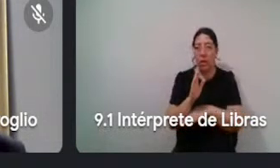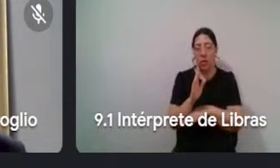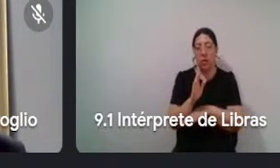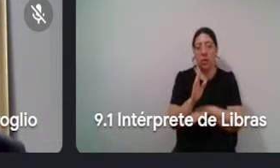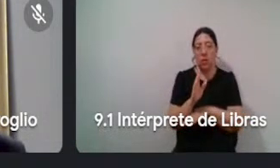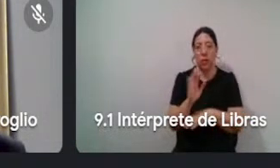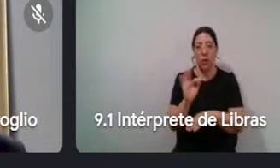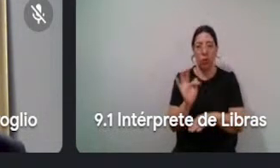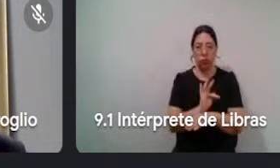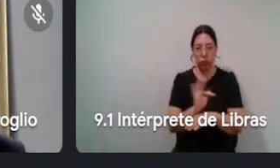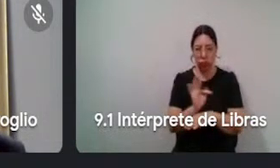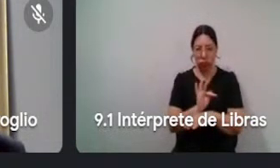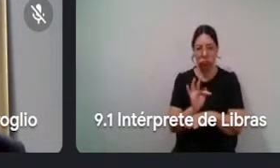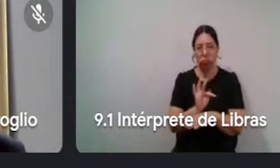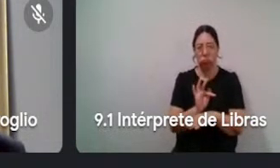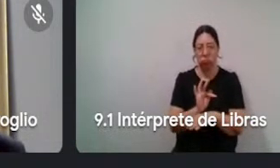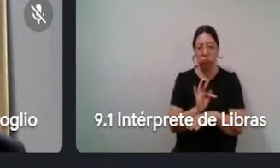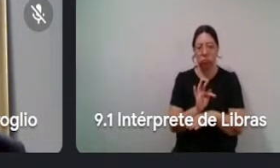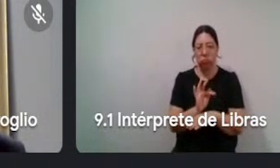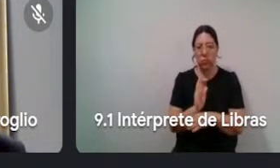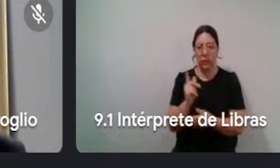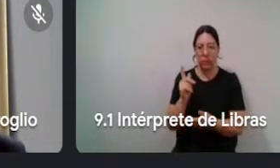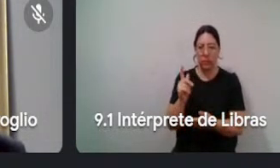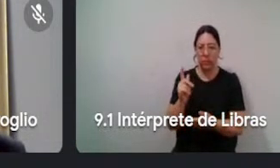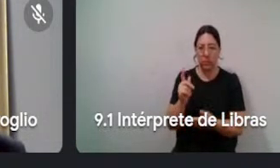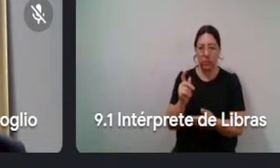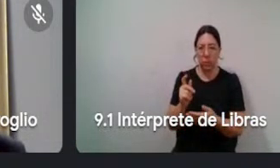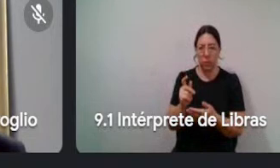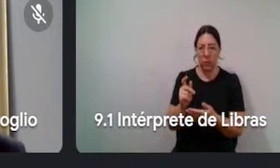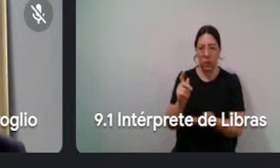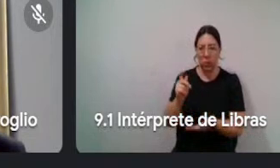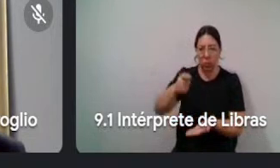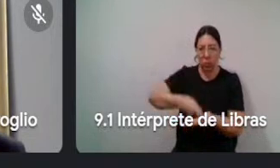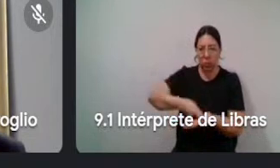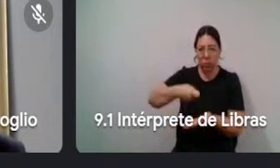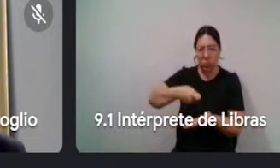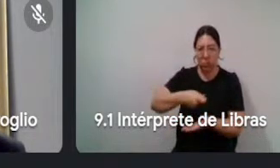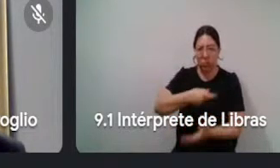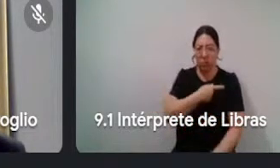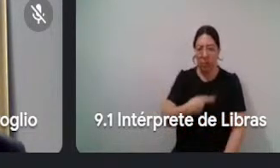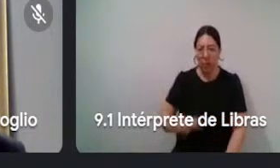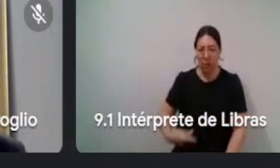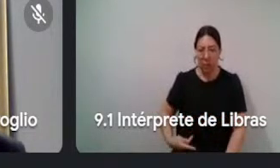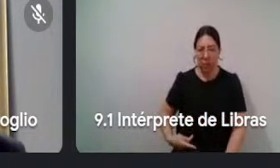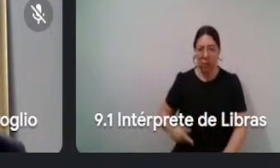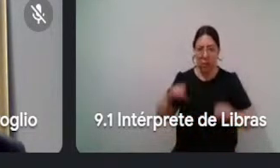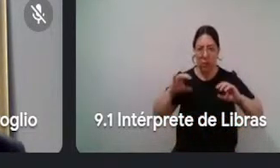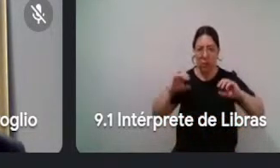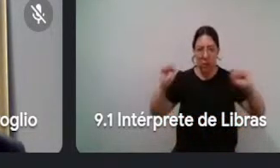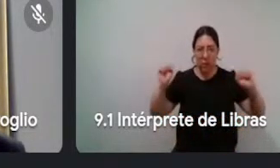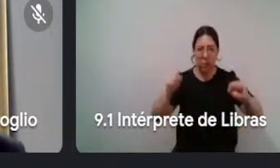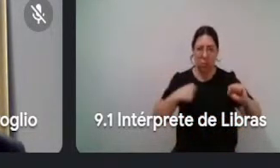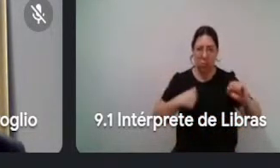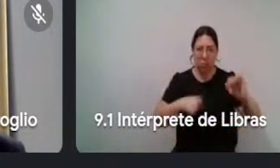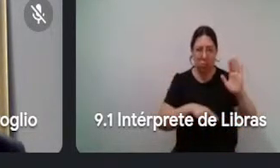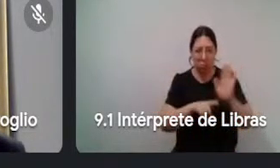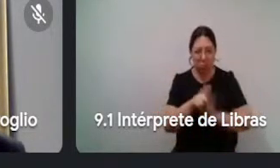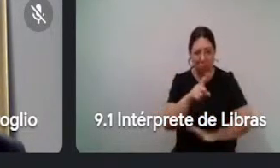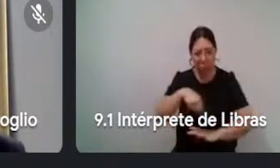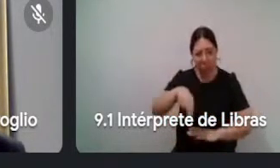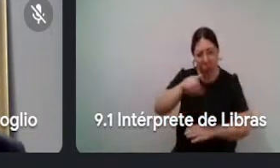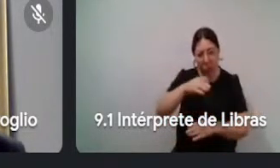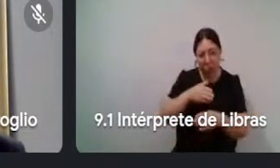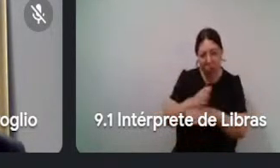da presidência do tribunal. Indaga meus pares se aprovam, se há alguma objeção, se querem